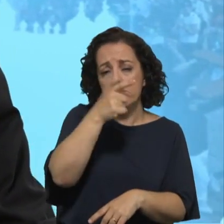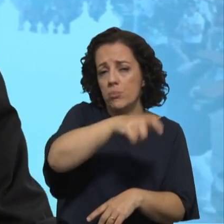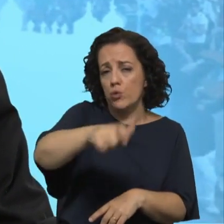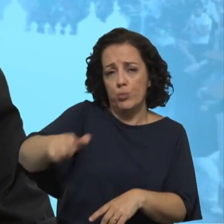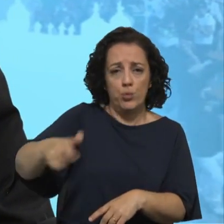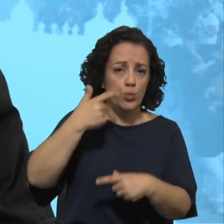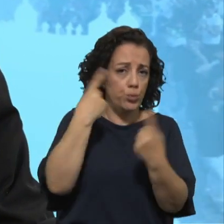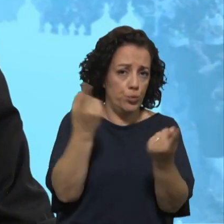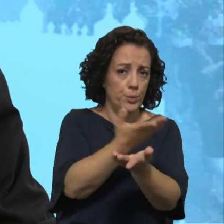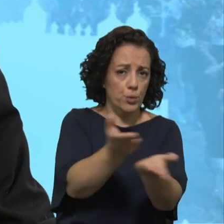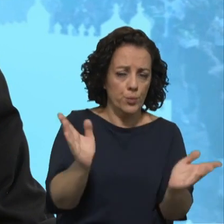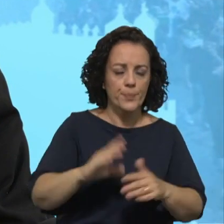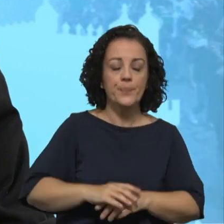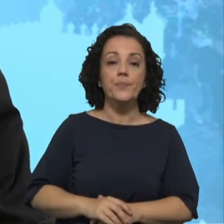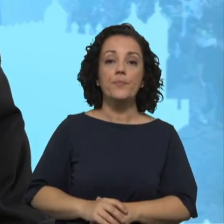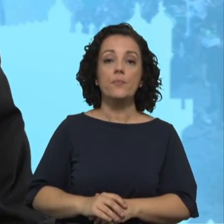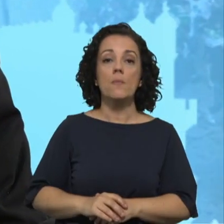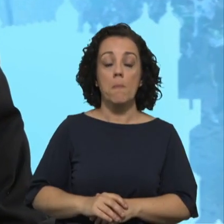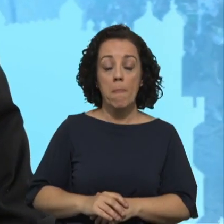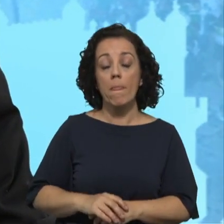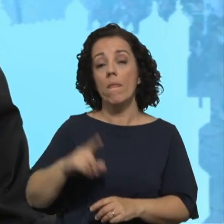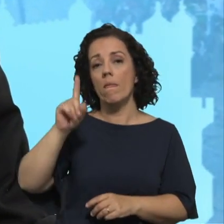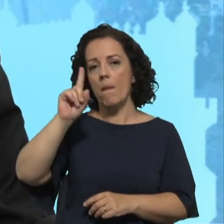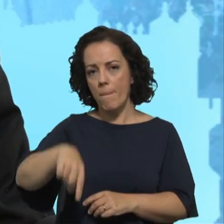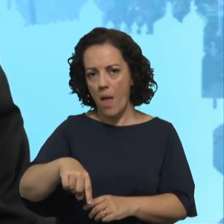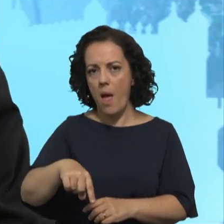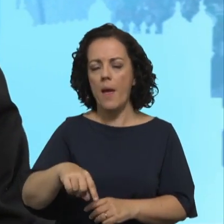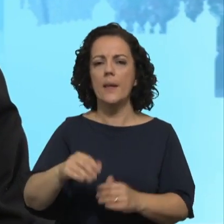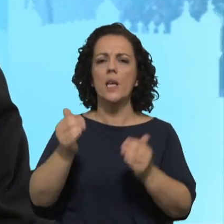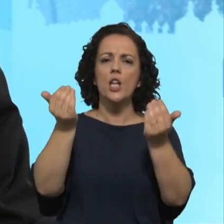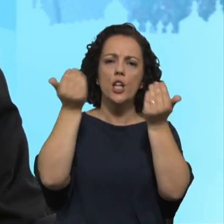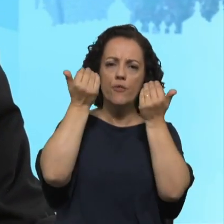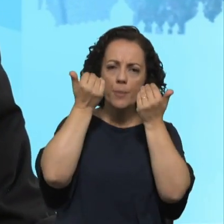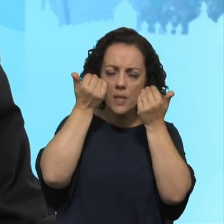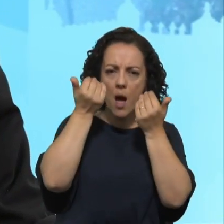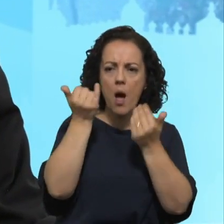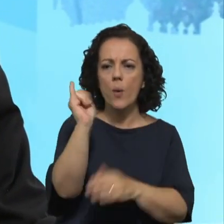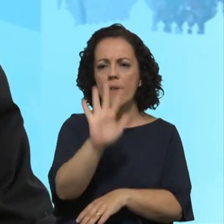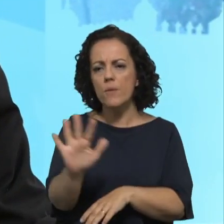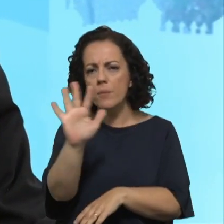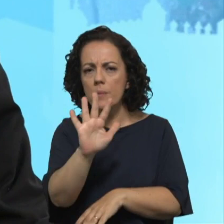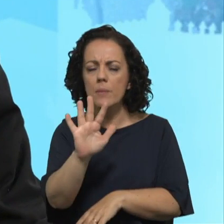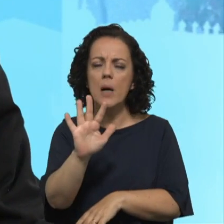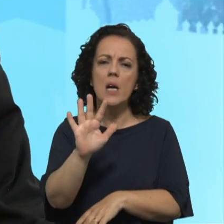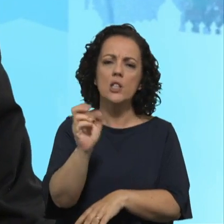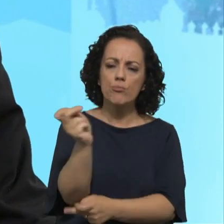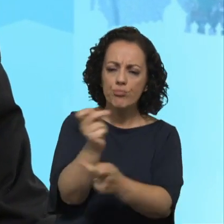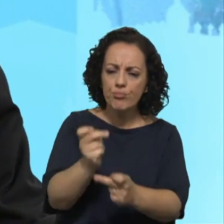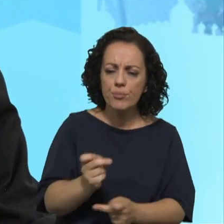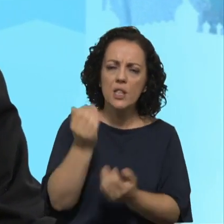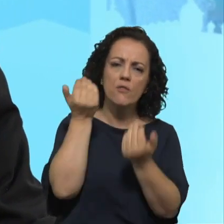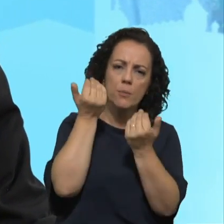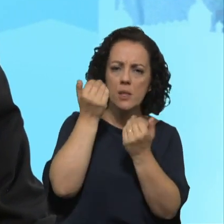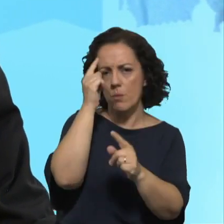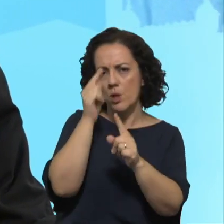público, não é? E apresentaremos também infografias com pequenas informações para ajudar as